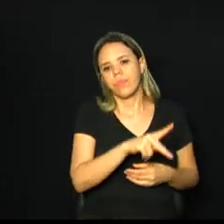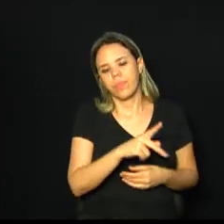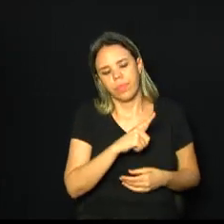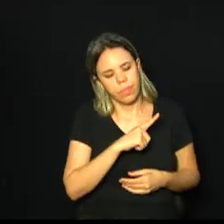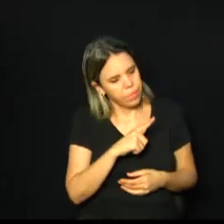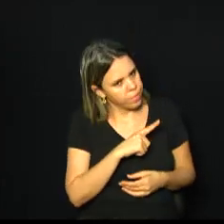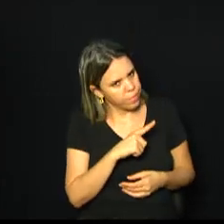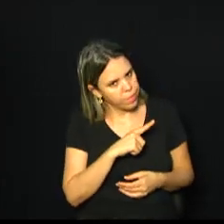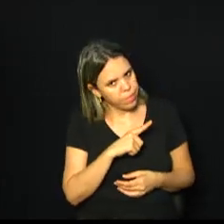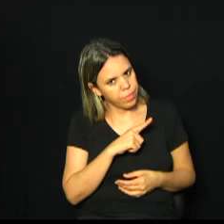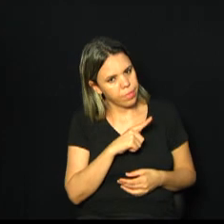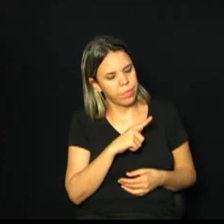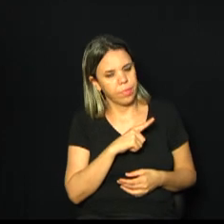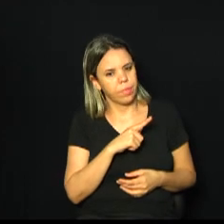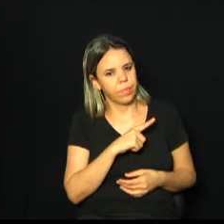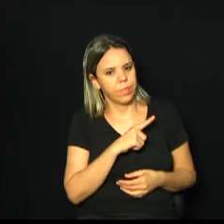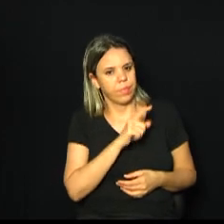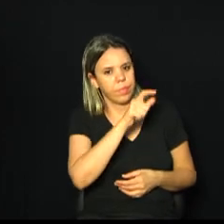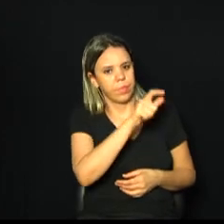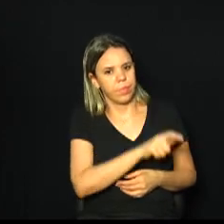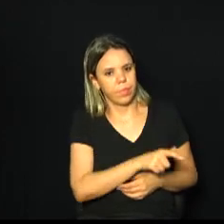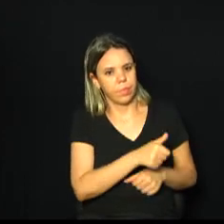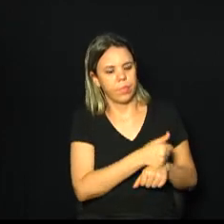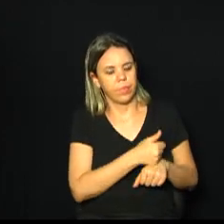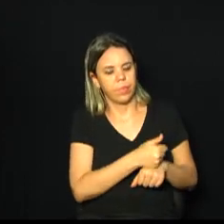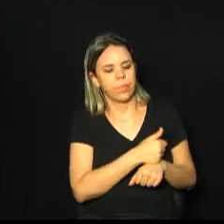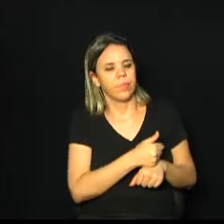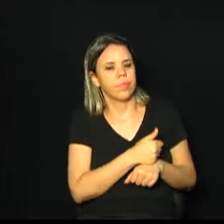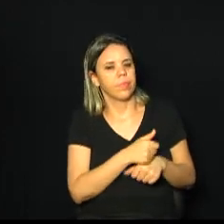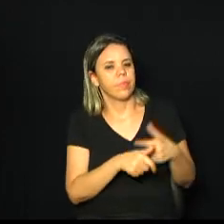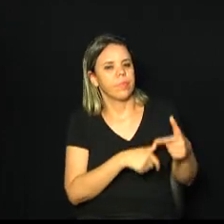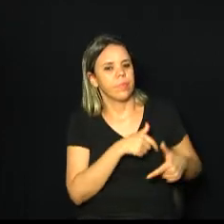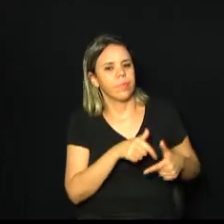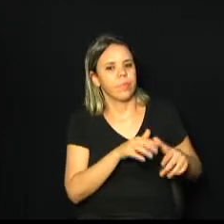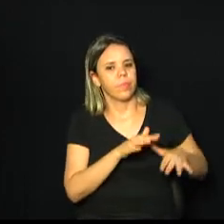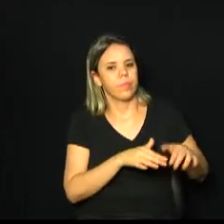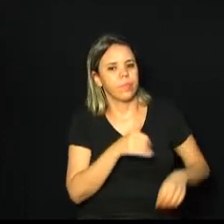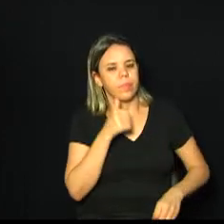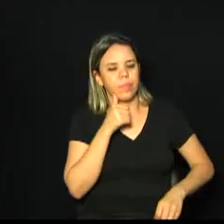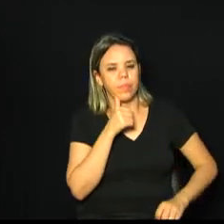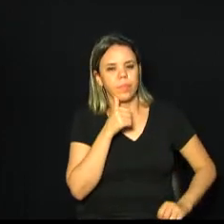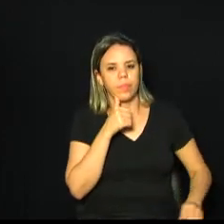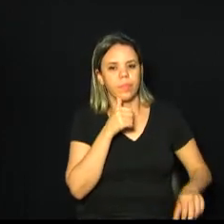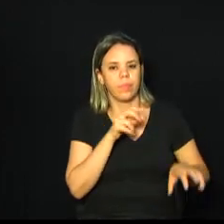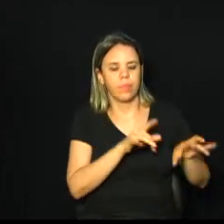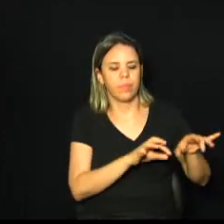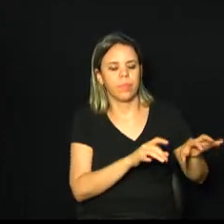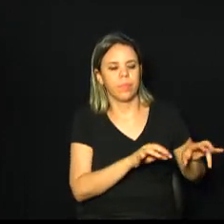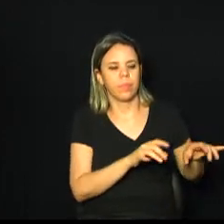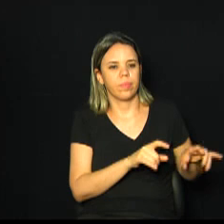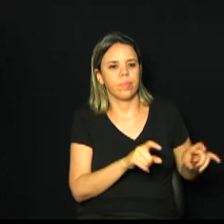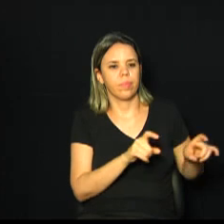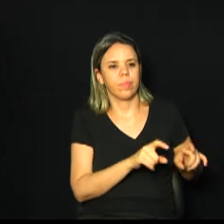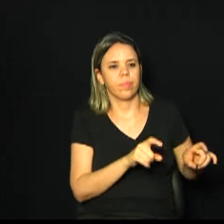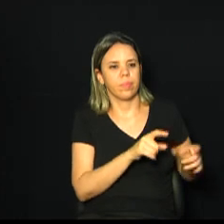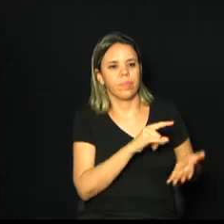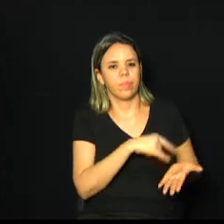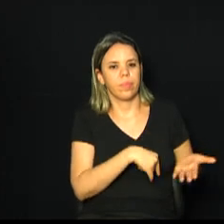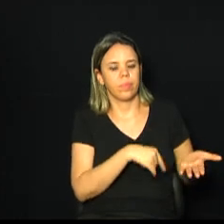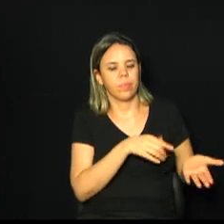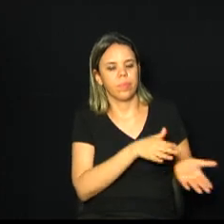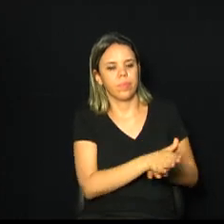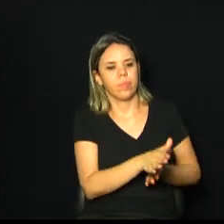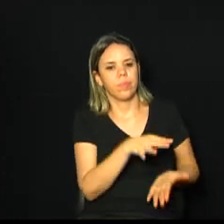que existir um personagem chamado operador. Quem é o operador? Muitas vezes é aquela menina que senta lá no computador, que faz a nota fiscal,